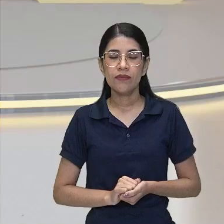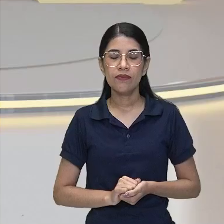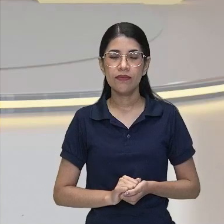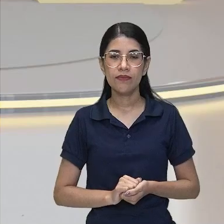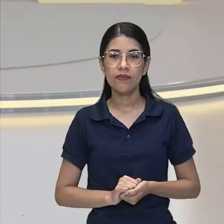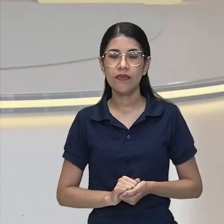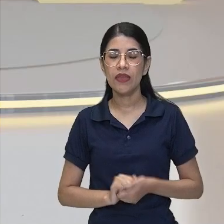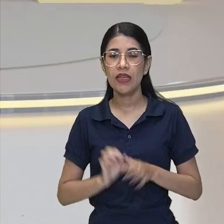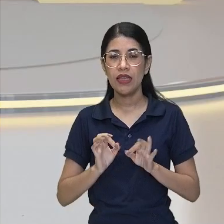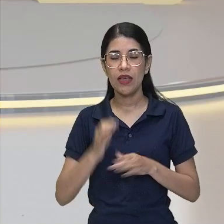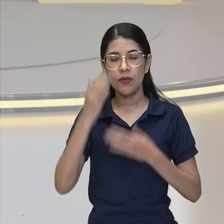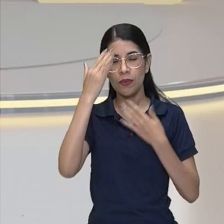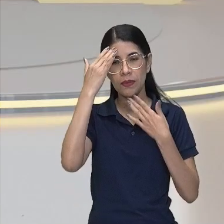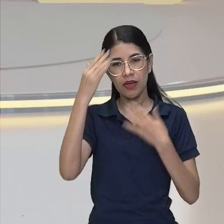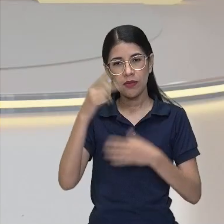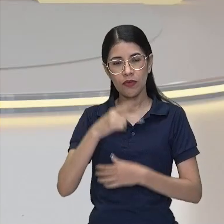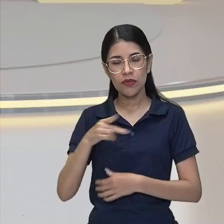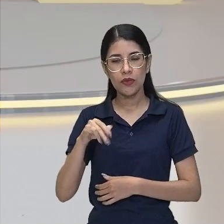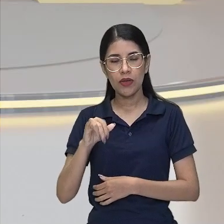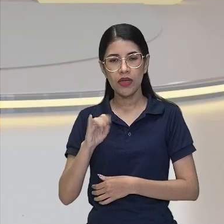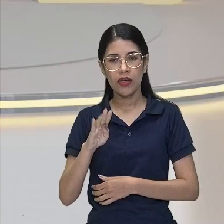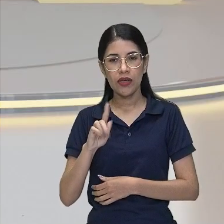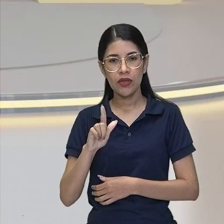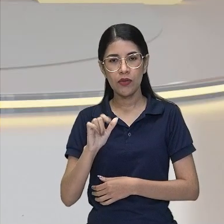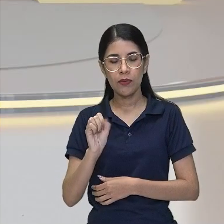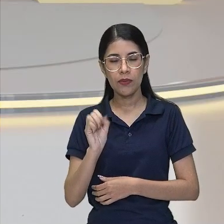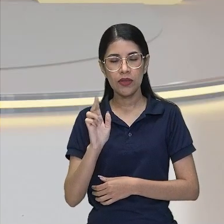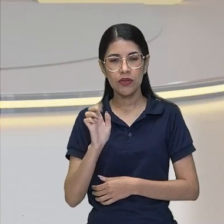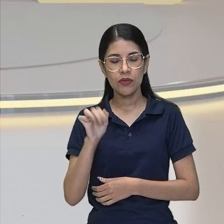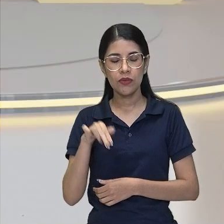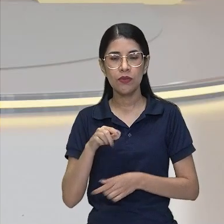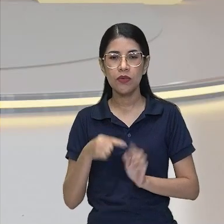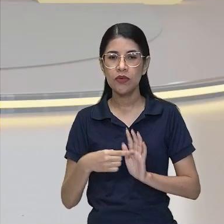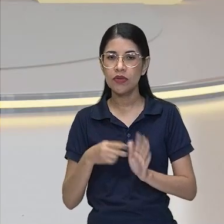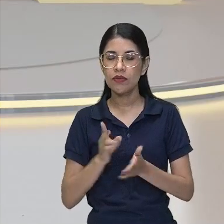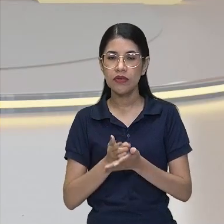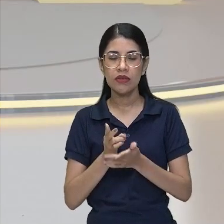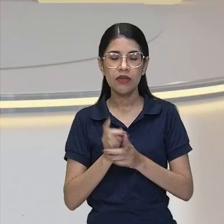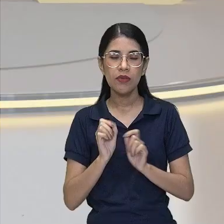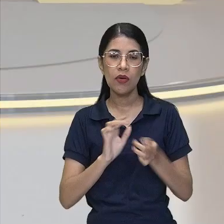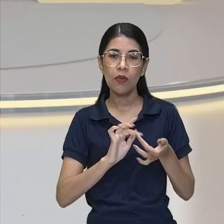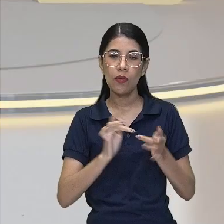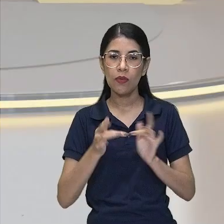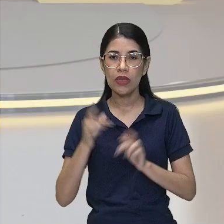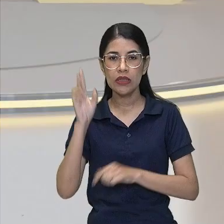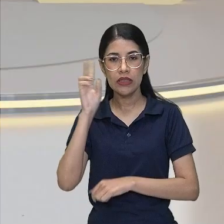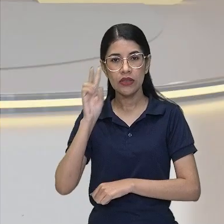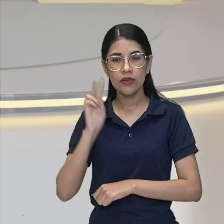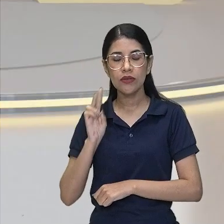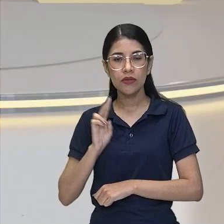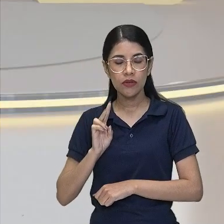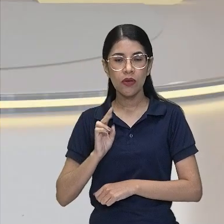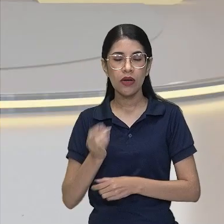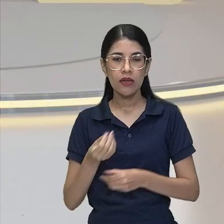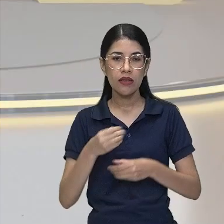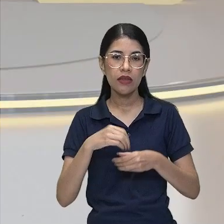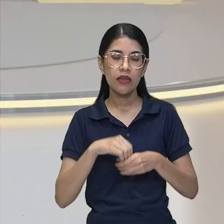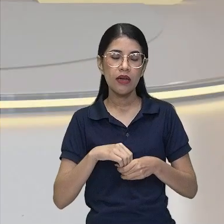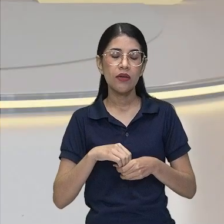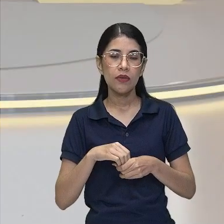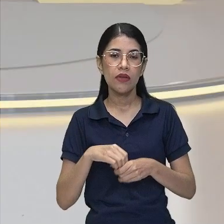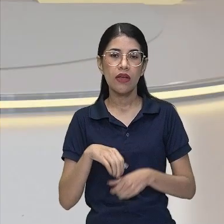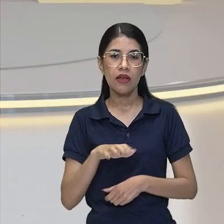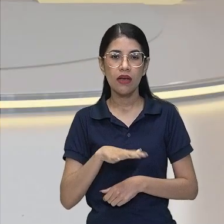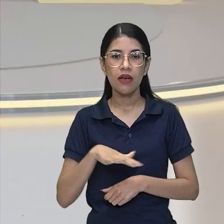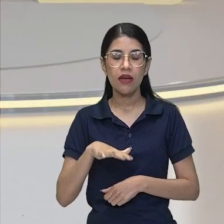muito obrigado aí ao professor Ibson, né? Sempre mostrando aí esse contexto histórico, né, dentro do nosso